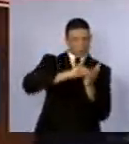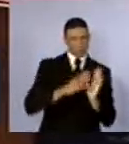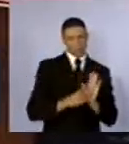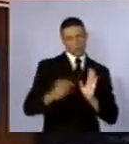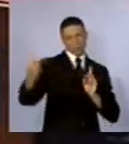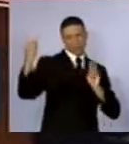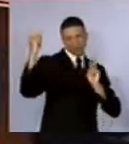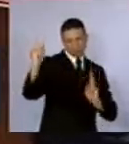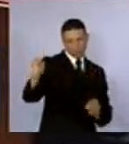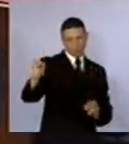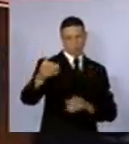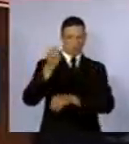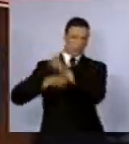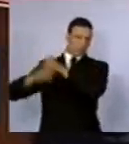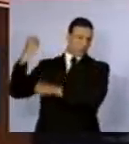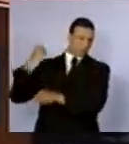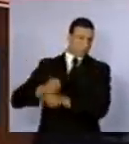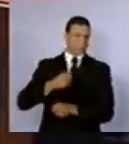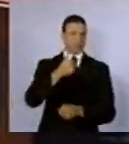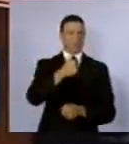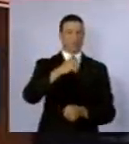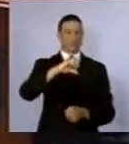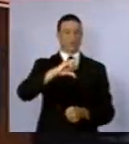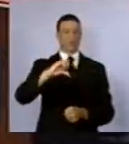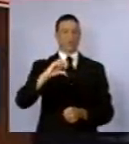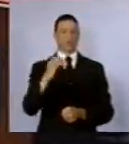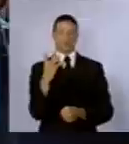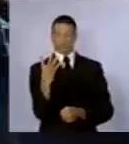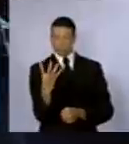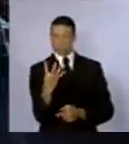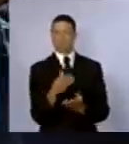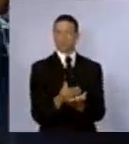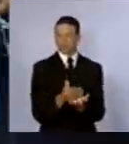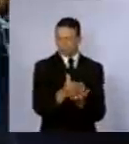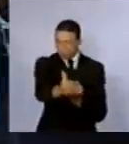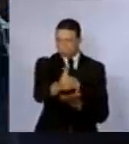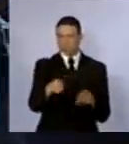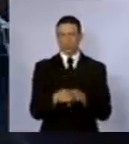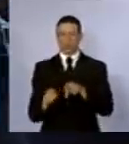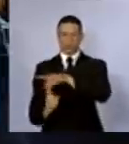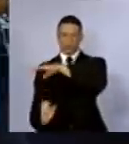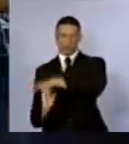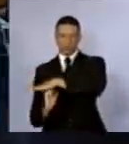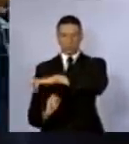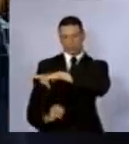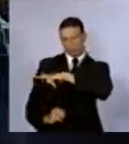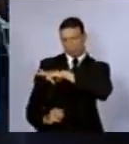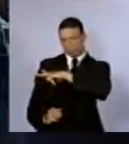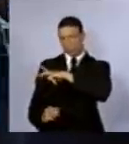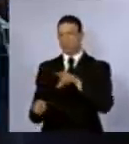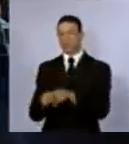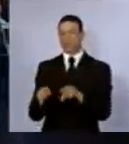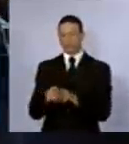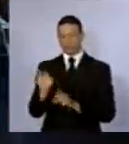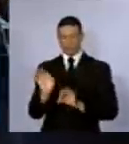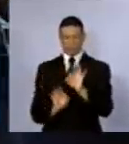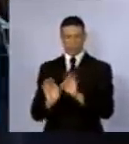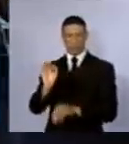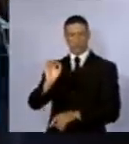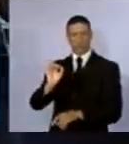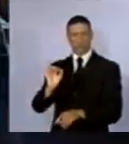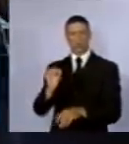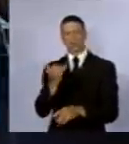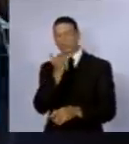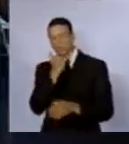definida a partir de 1994, de todo o empresário privado também na expansão e na gestão, aliás, na gestão não,